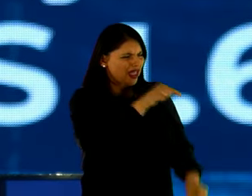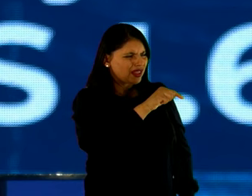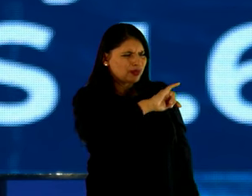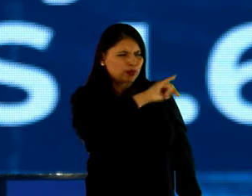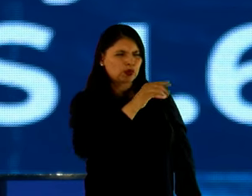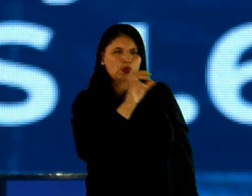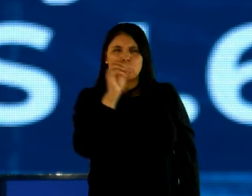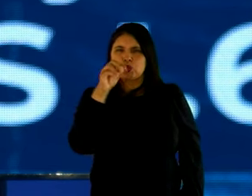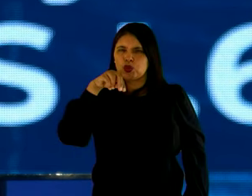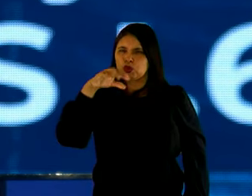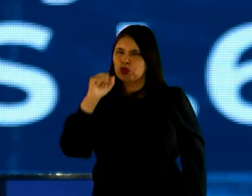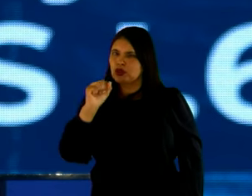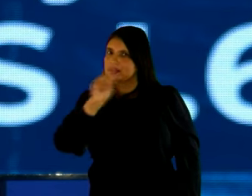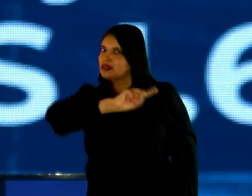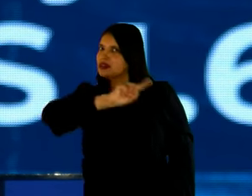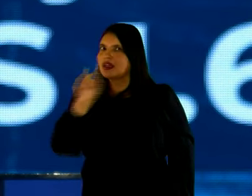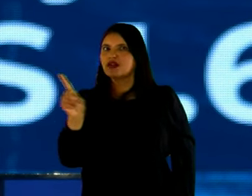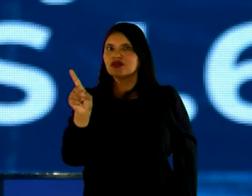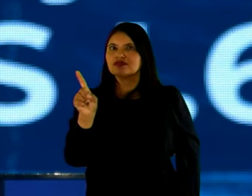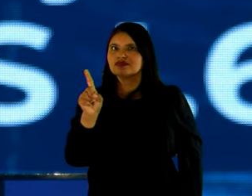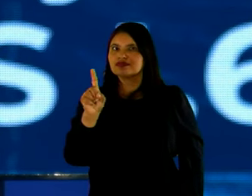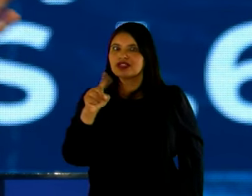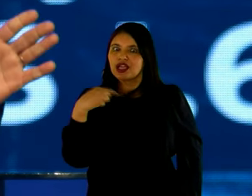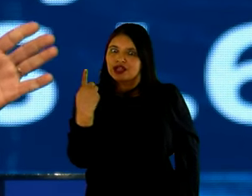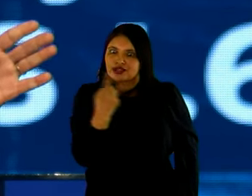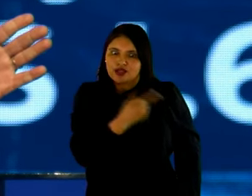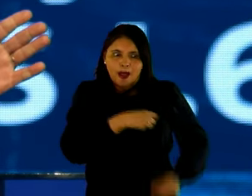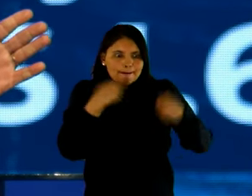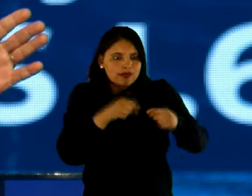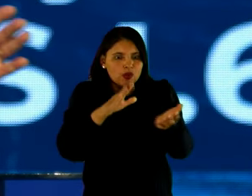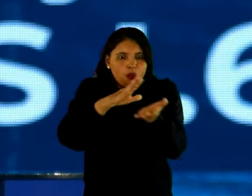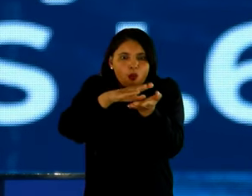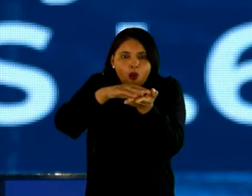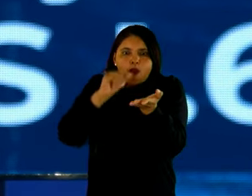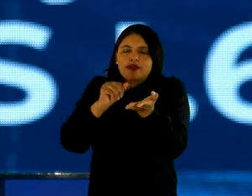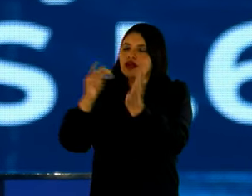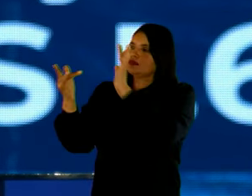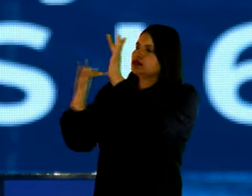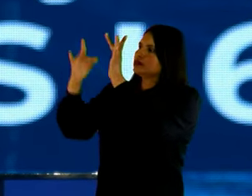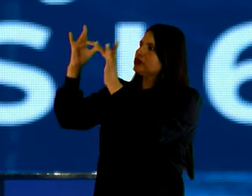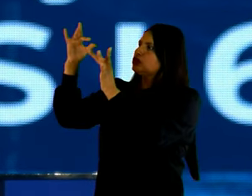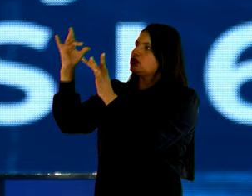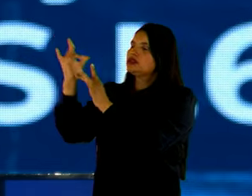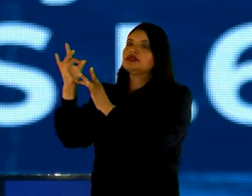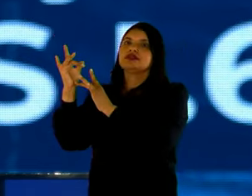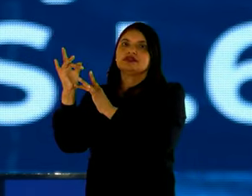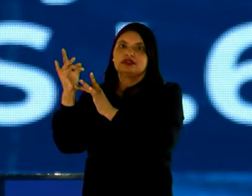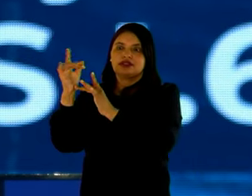dentro. É, e vamos ver o que vai dar. Não é assim. Posicionamento.